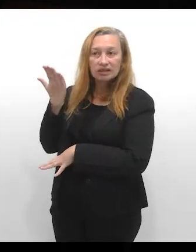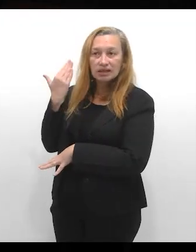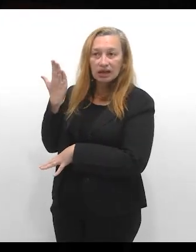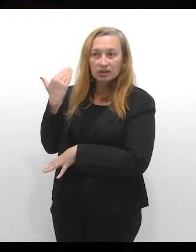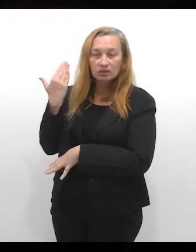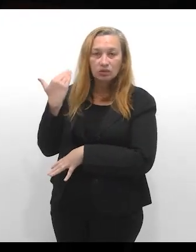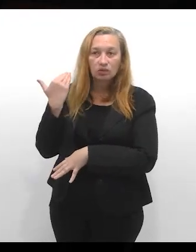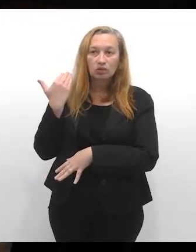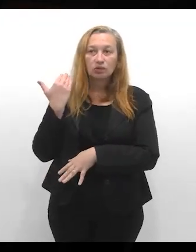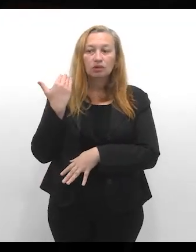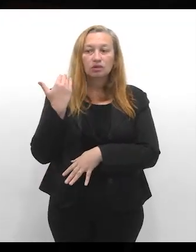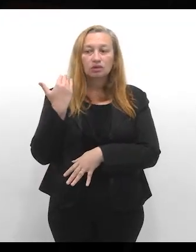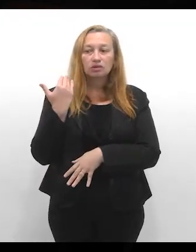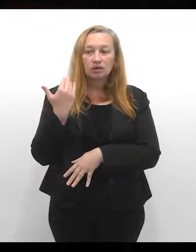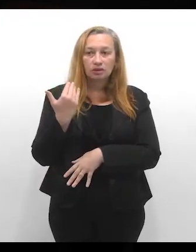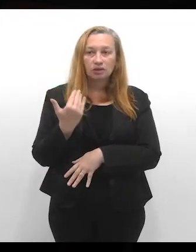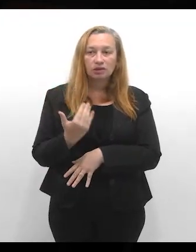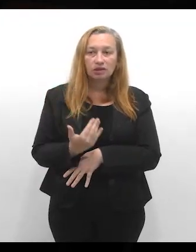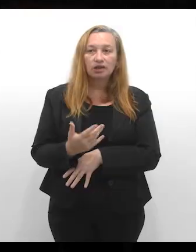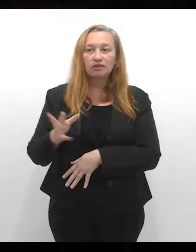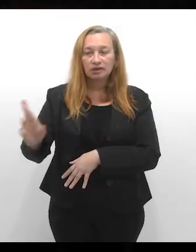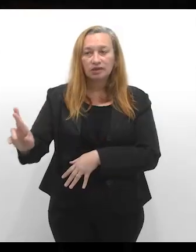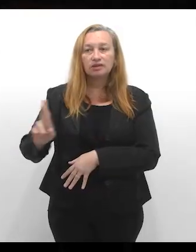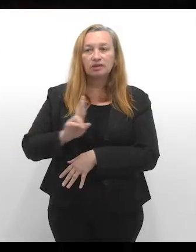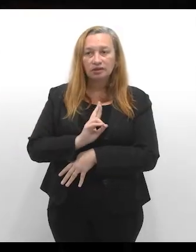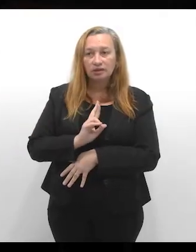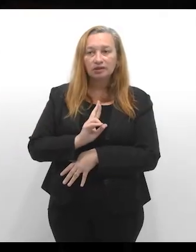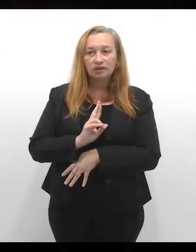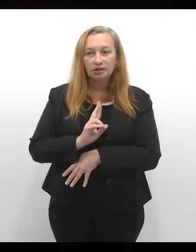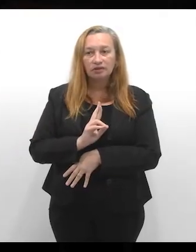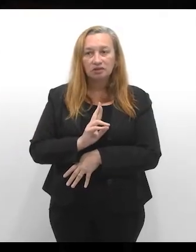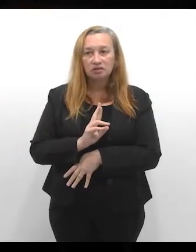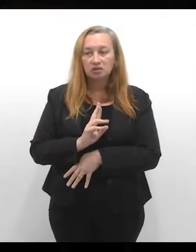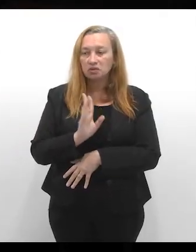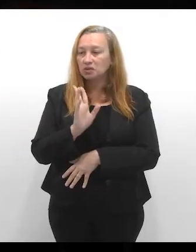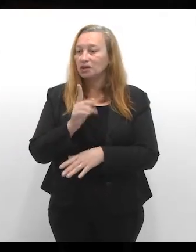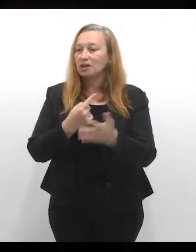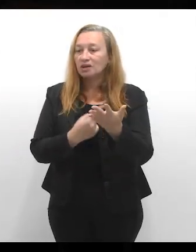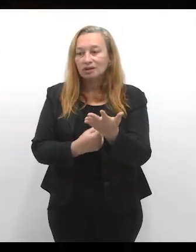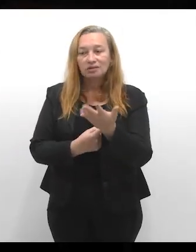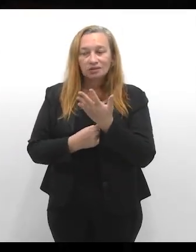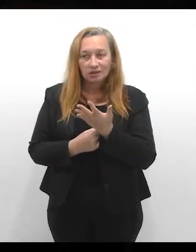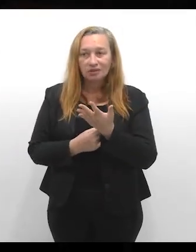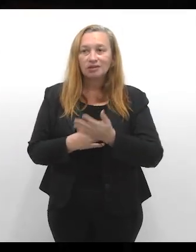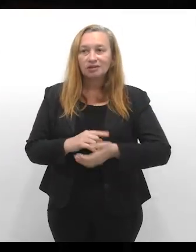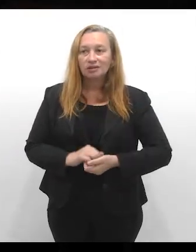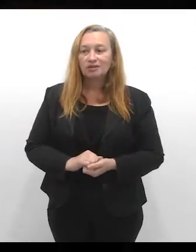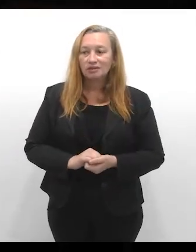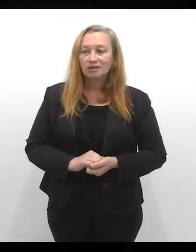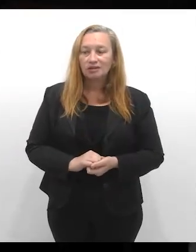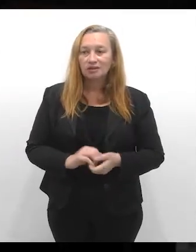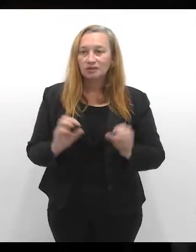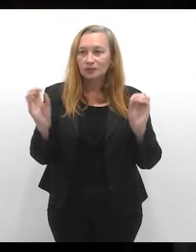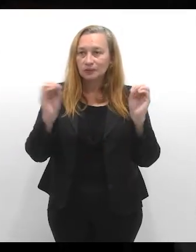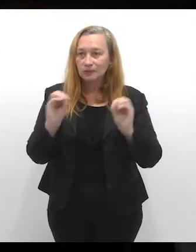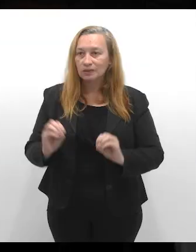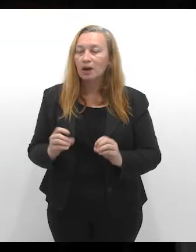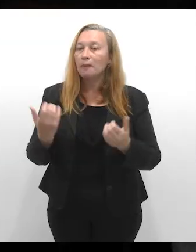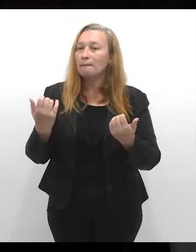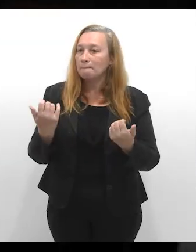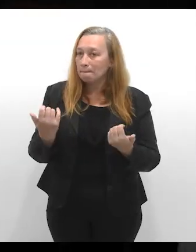até o ano passado, a gente não teve uma resposta dele, nunca teve uma